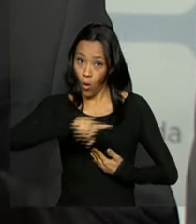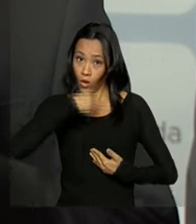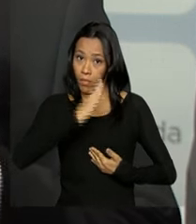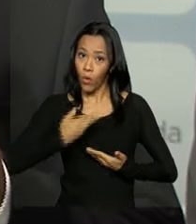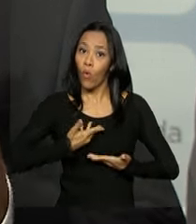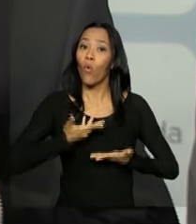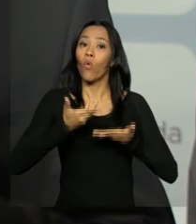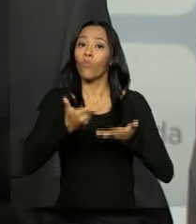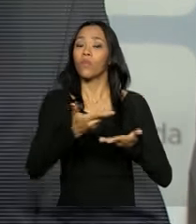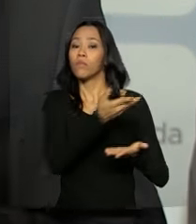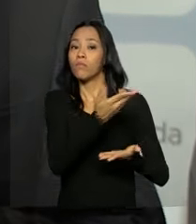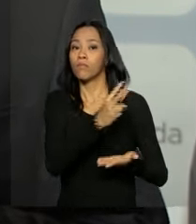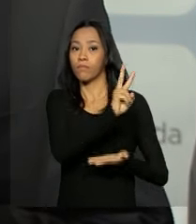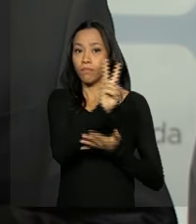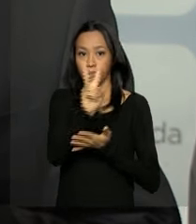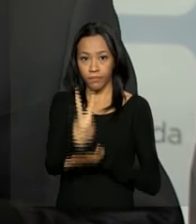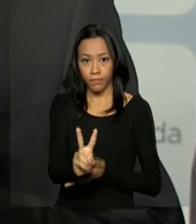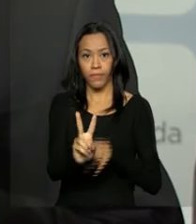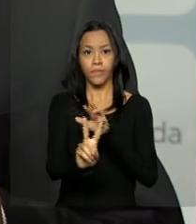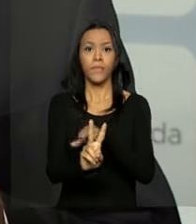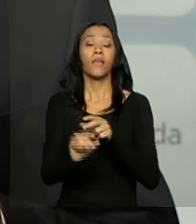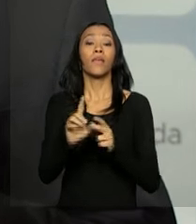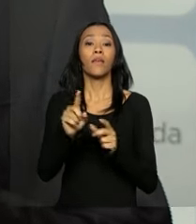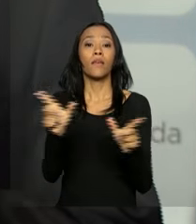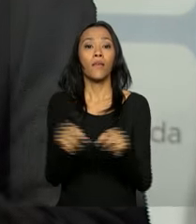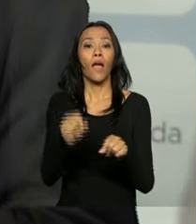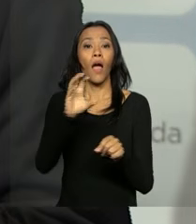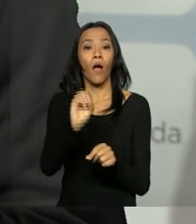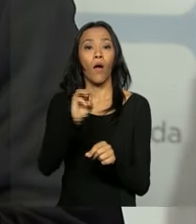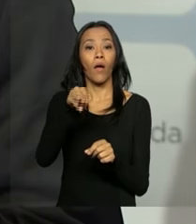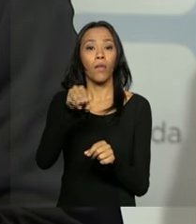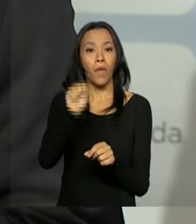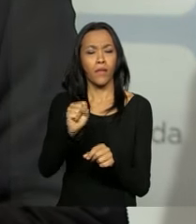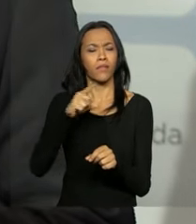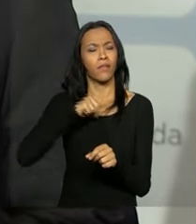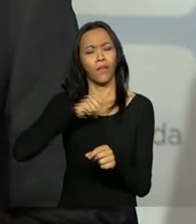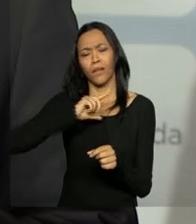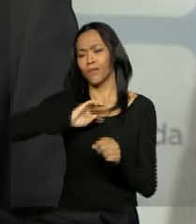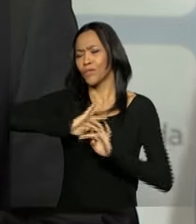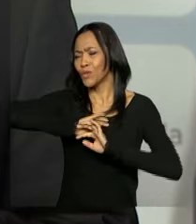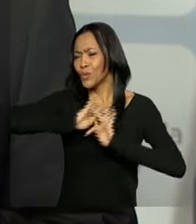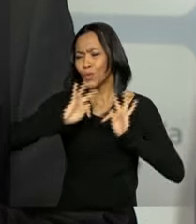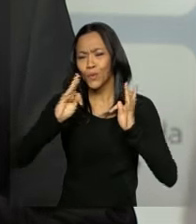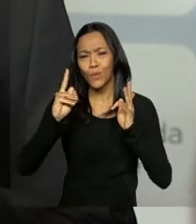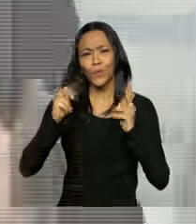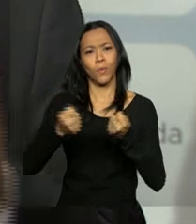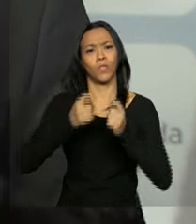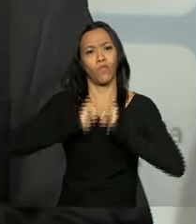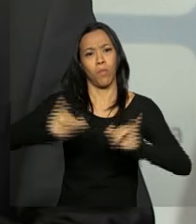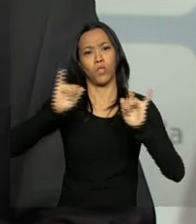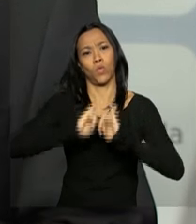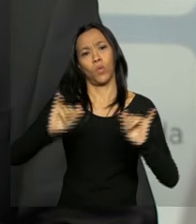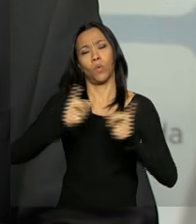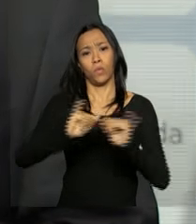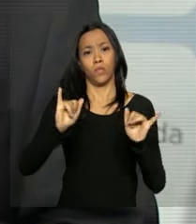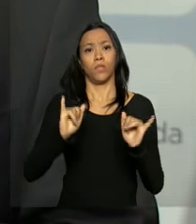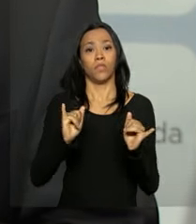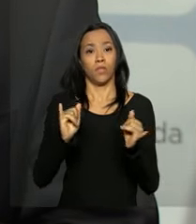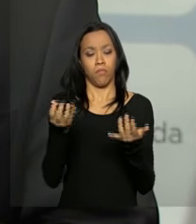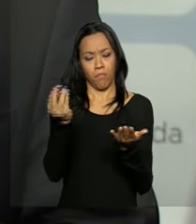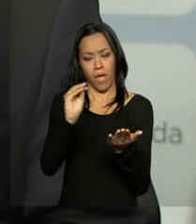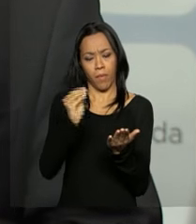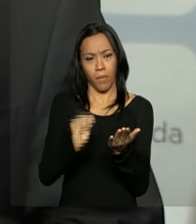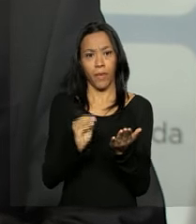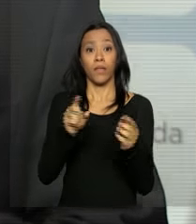que a Organização Mundial de Saúde tenha todos os dados todas as informações desde o primeiro instante o